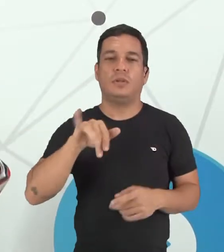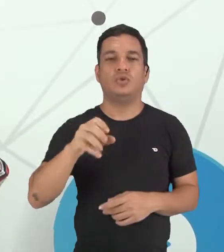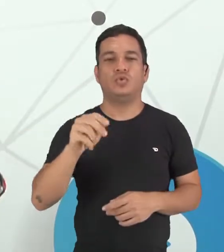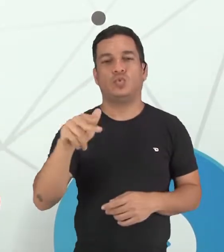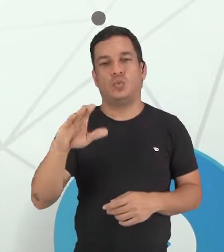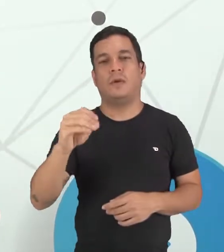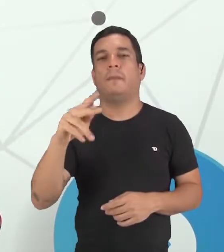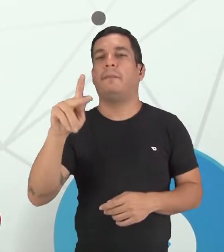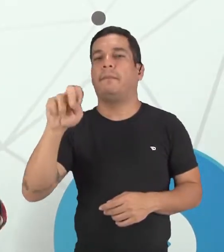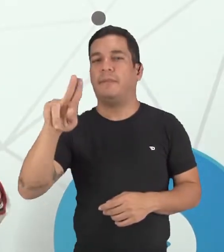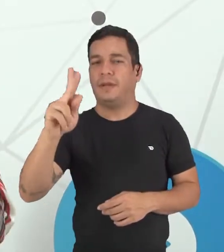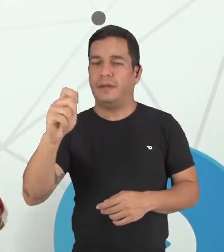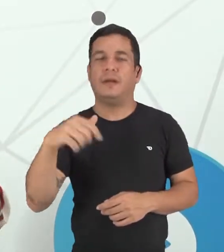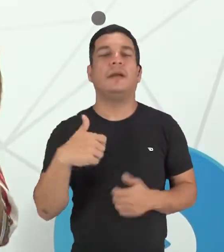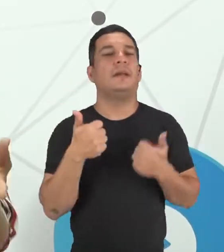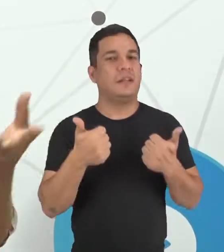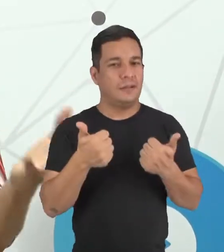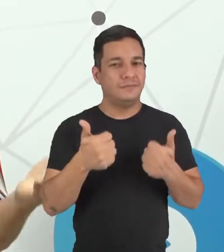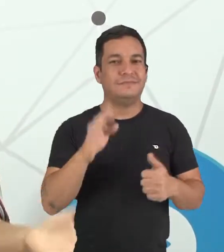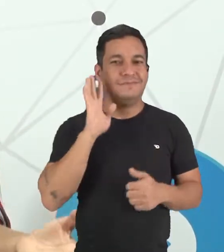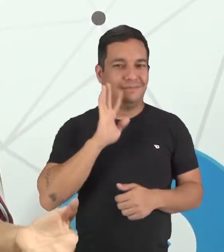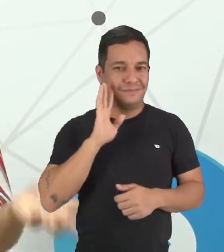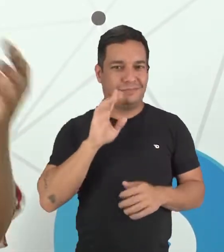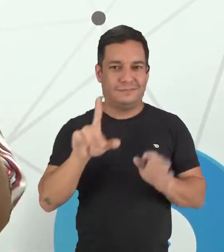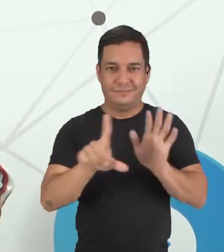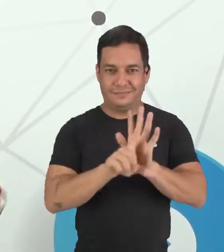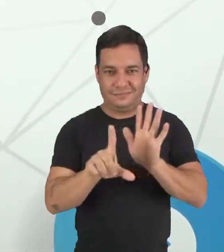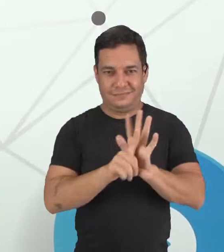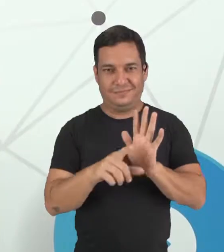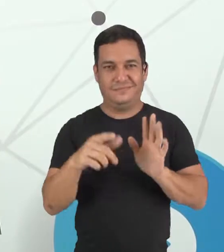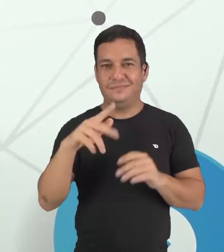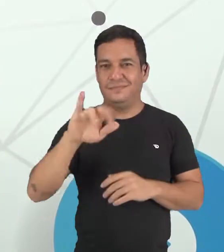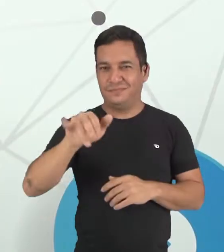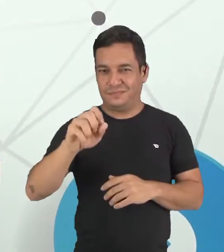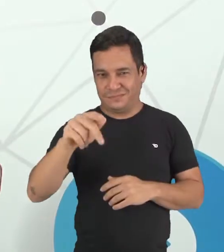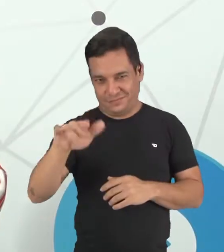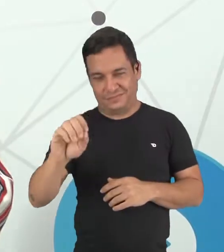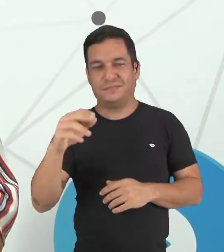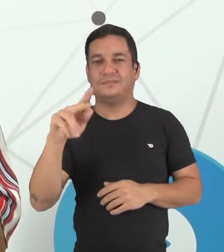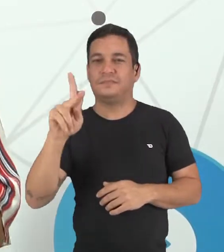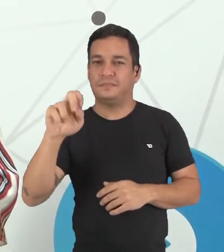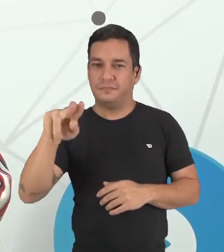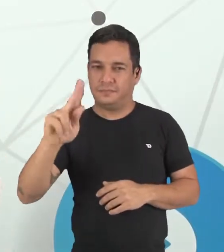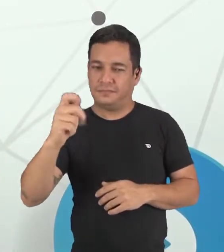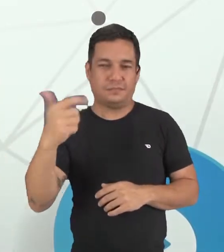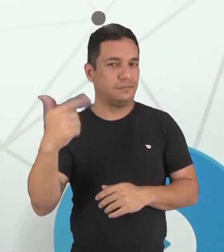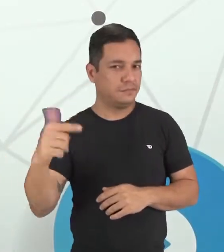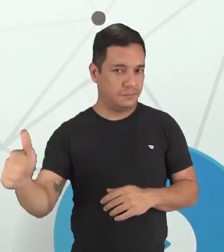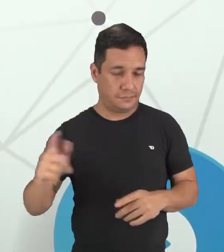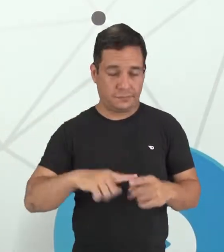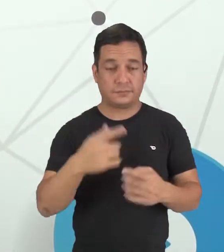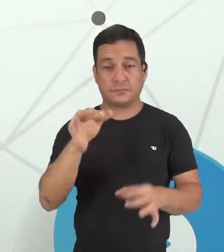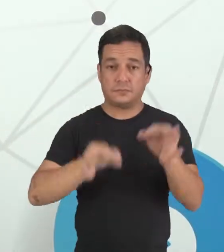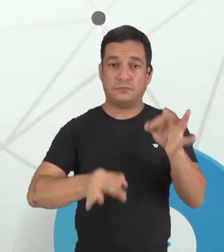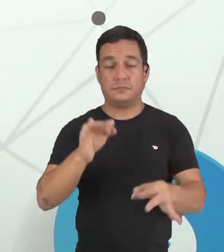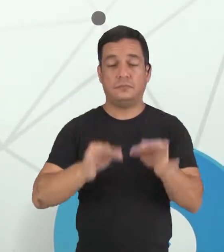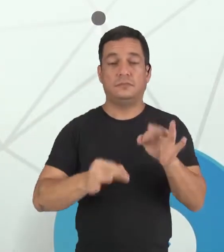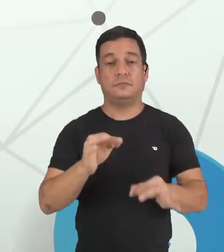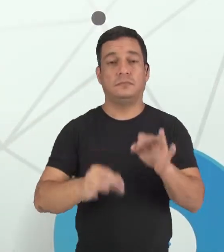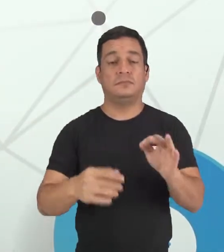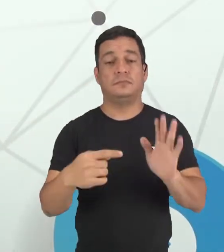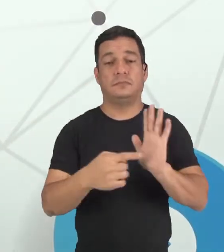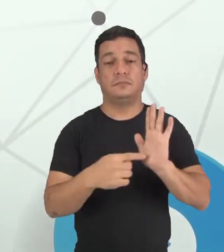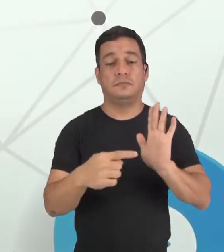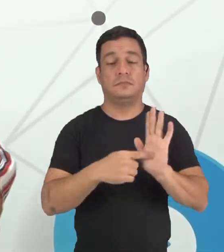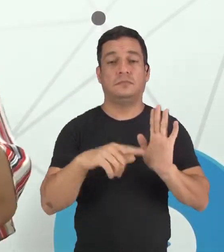Penha. Perfeito, não tem uma Lei João da Penha. Esses casos, eles serão julgados no âmbito do Código